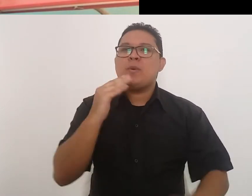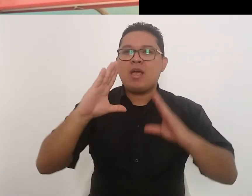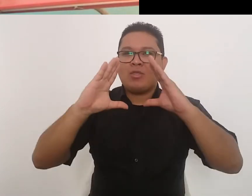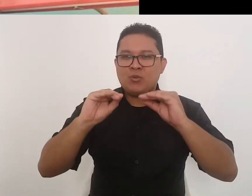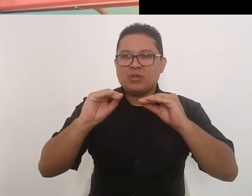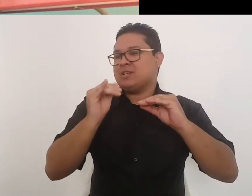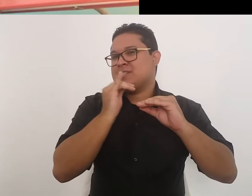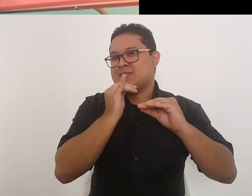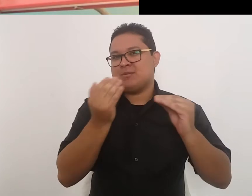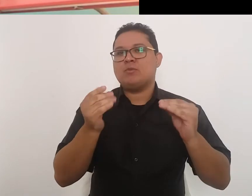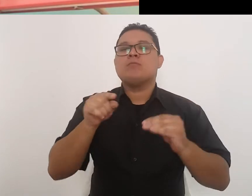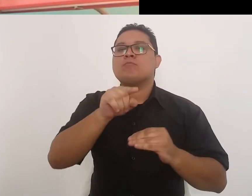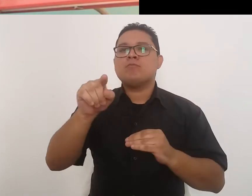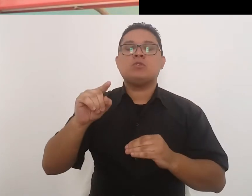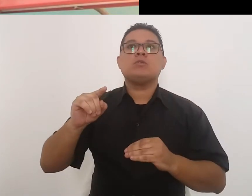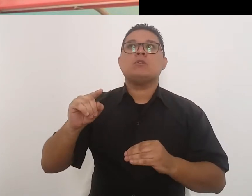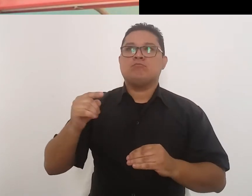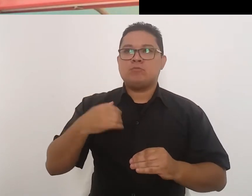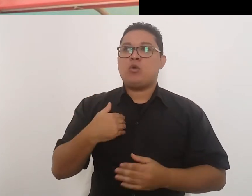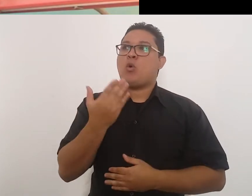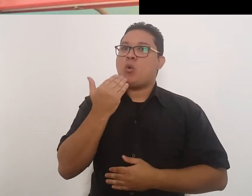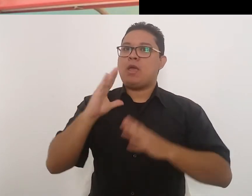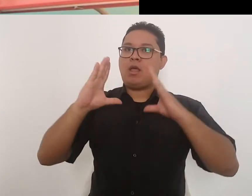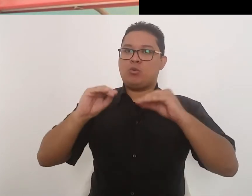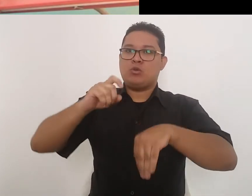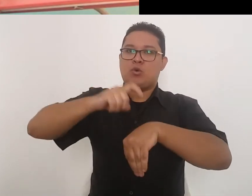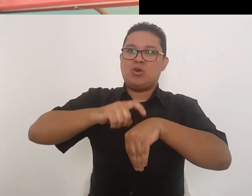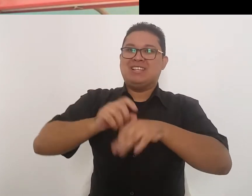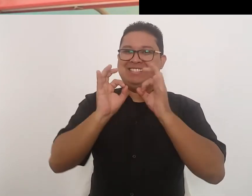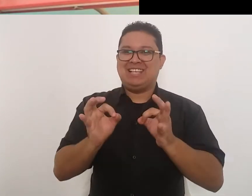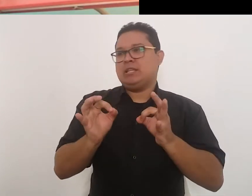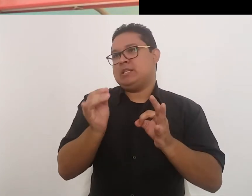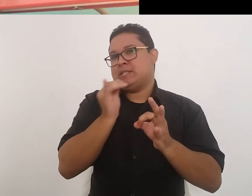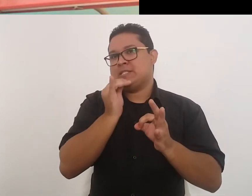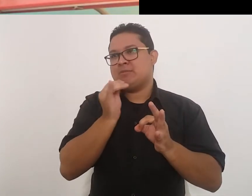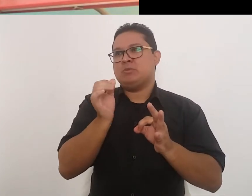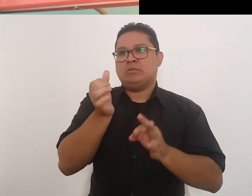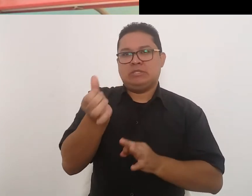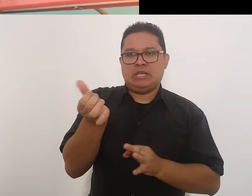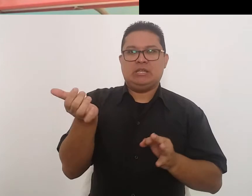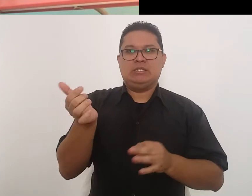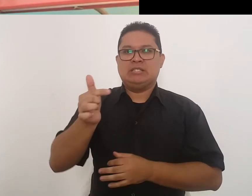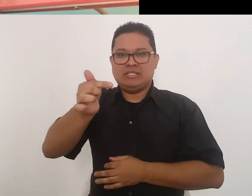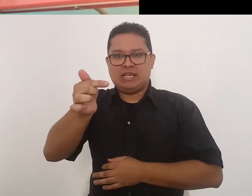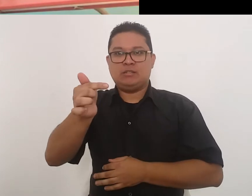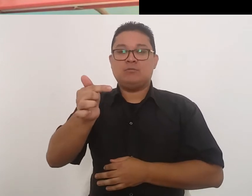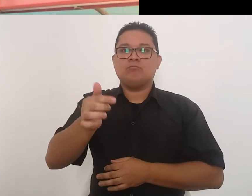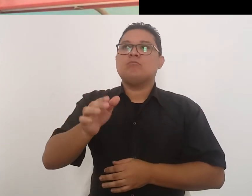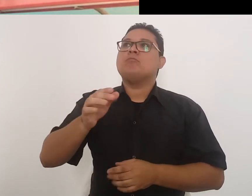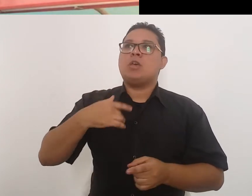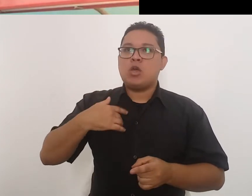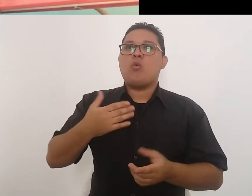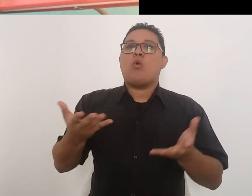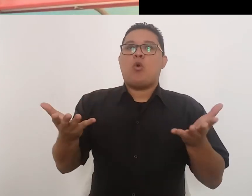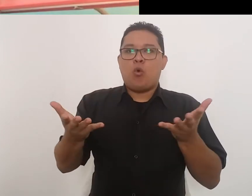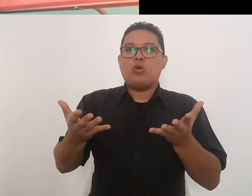tem trabalho, você tem que chegar fora, mas nota, a gente sempre cria uma rotina, né? Para os estudos é a mesma coisa, a gente vai